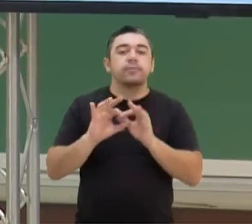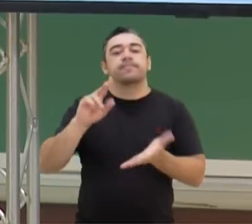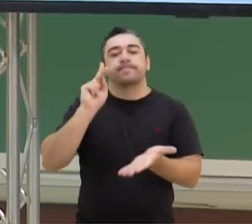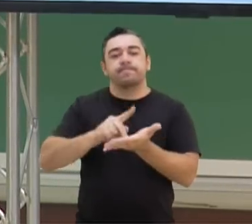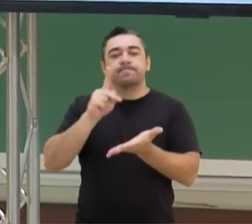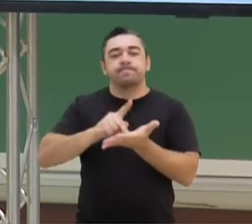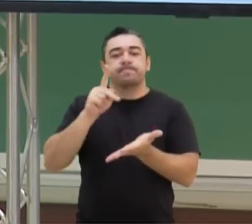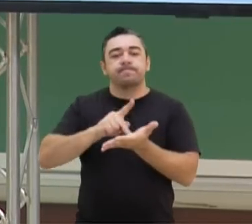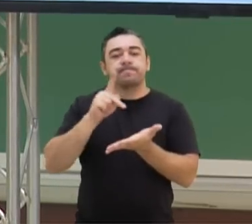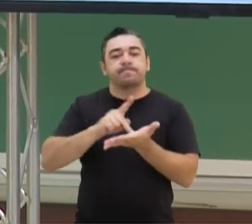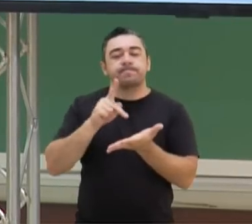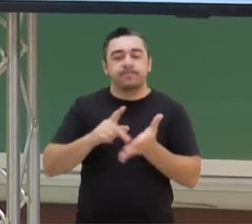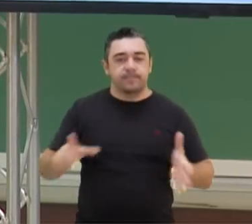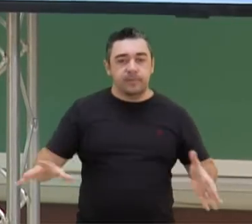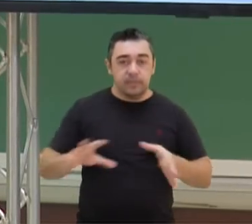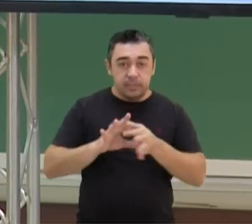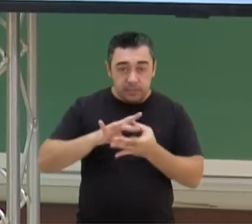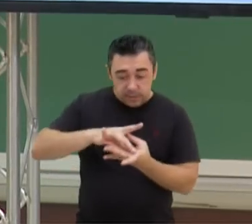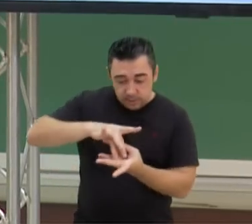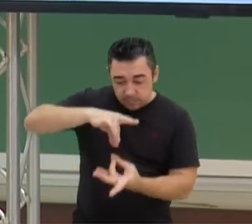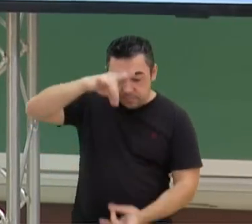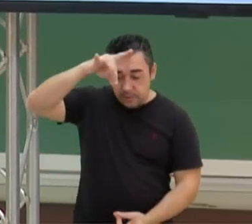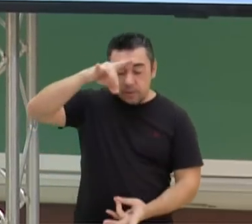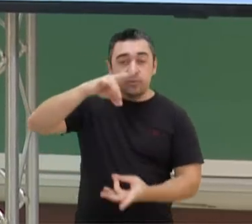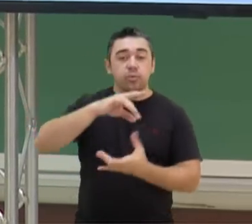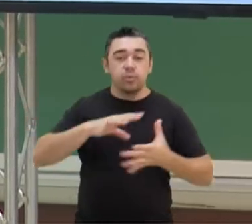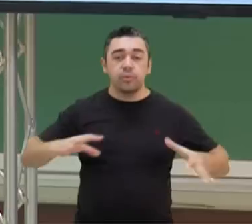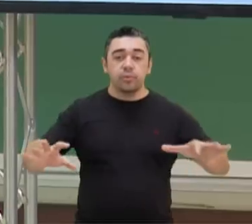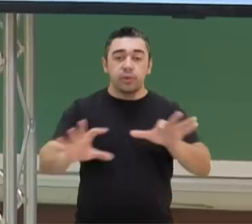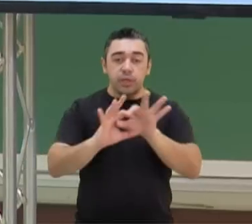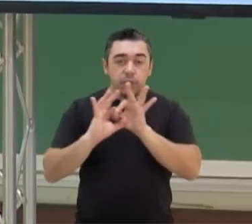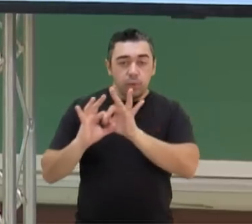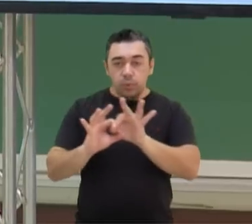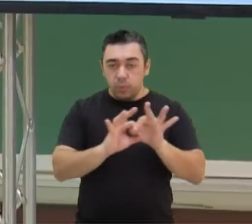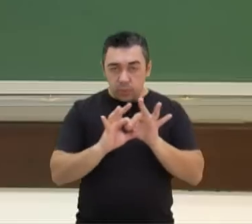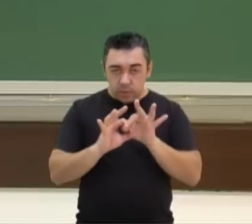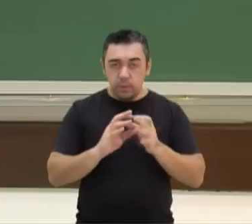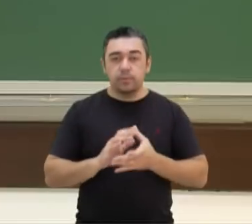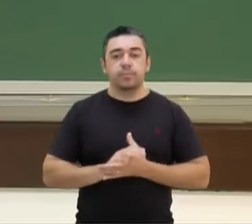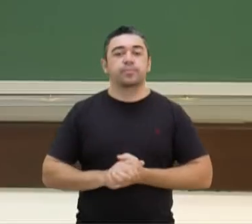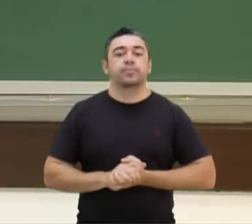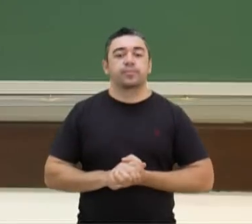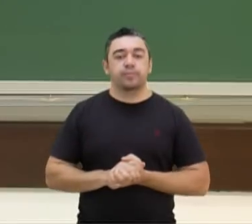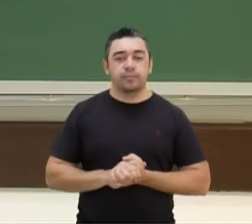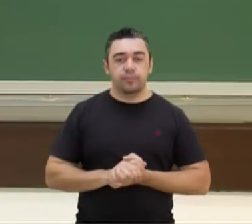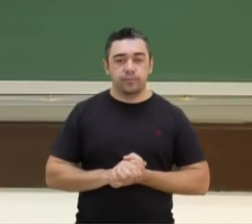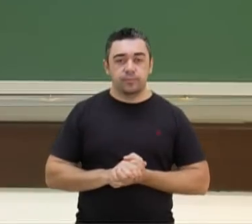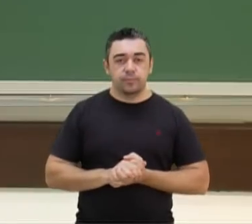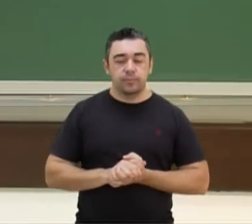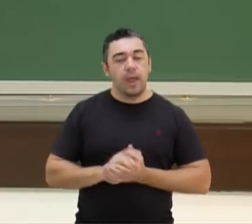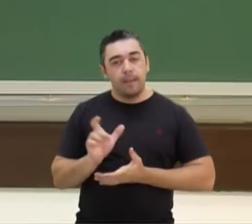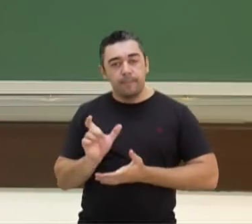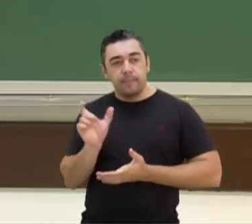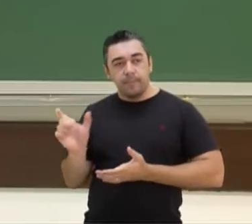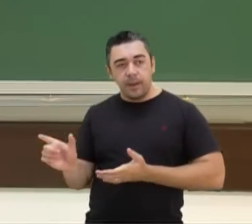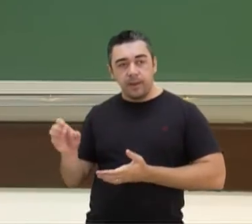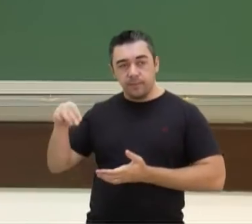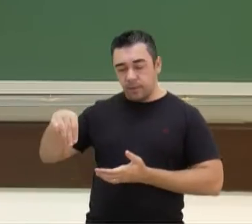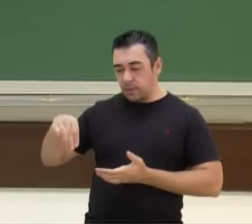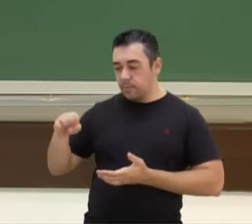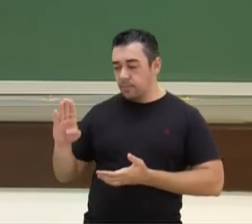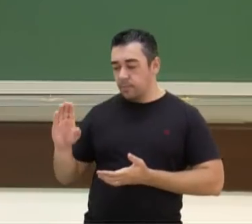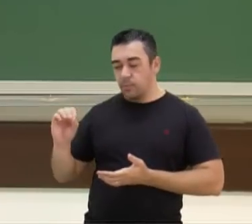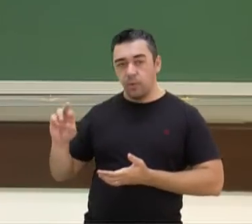Verdadeira. A resposta correta, então, é Umboraiu, é a letra C, o Espírito que nos une para os povos